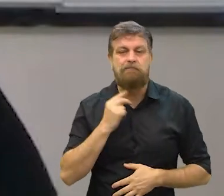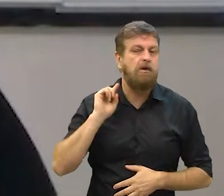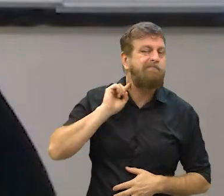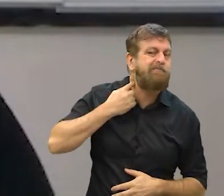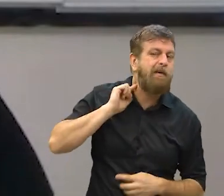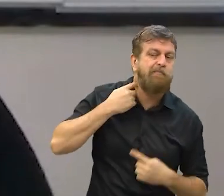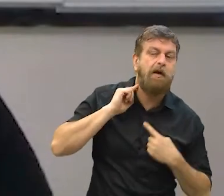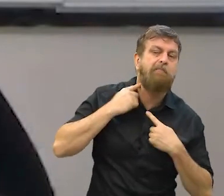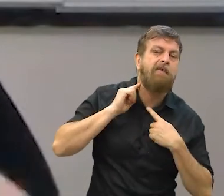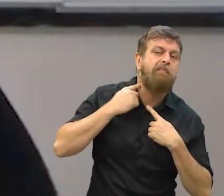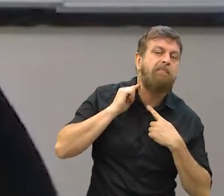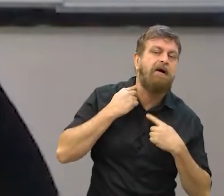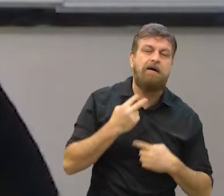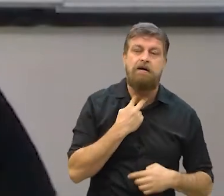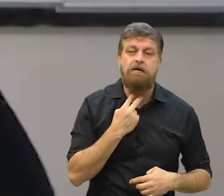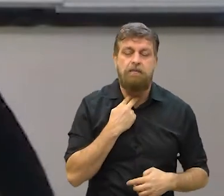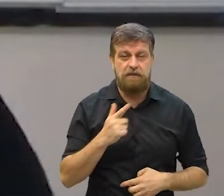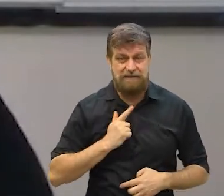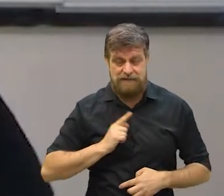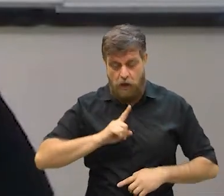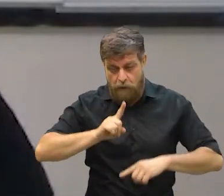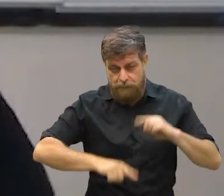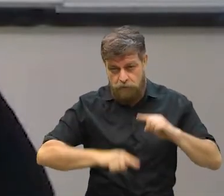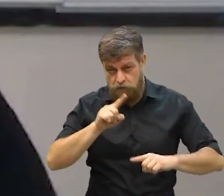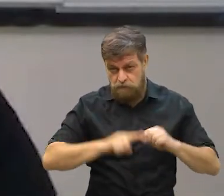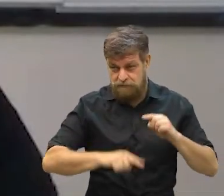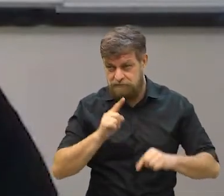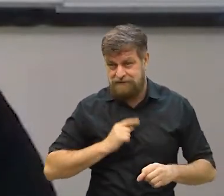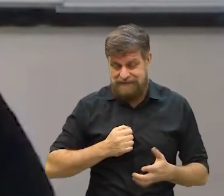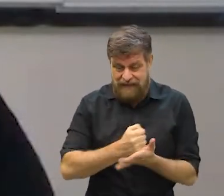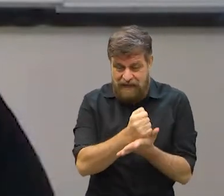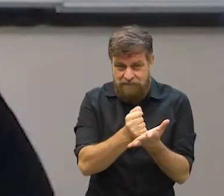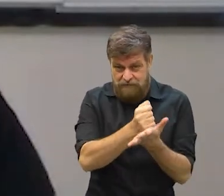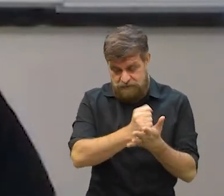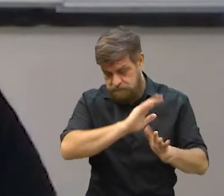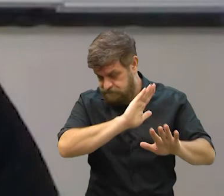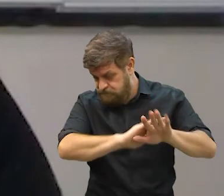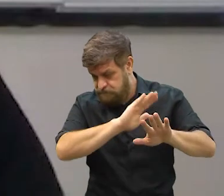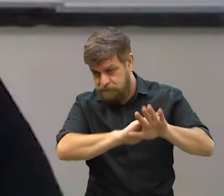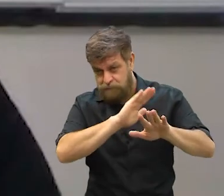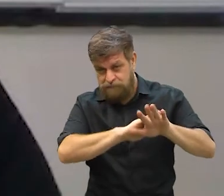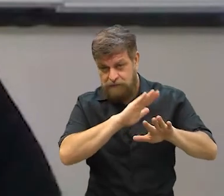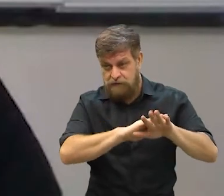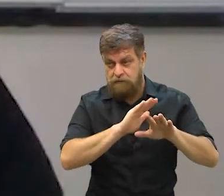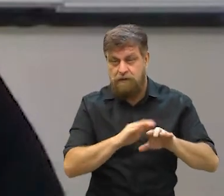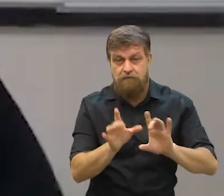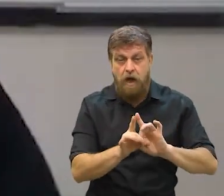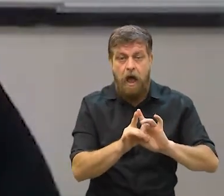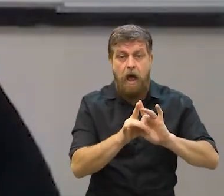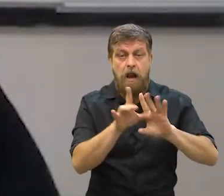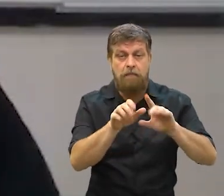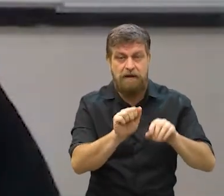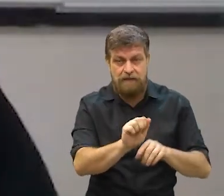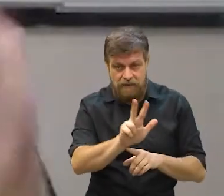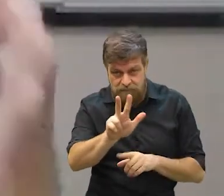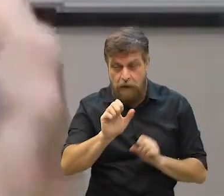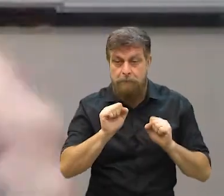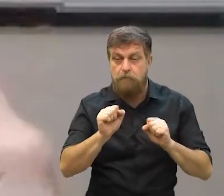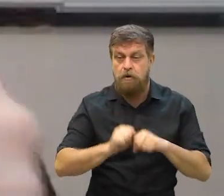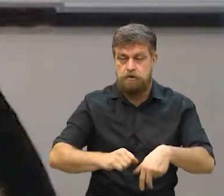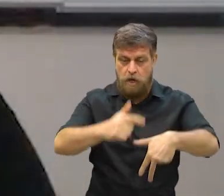ter contaminação, ou seja, são produtos de grau farmacêutico liberados para